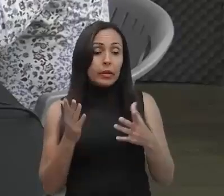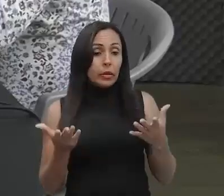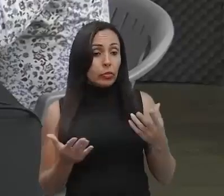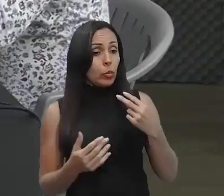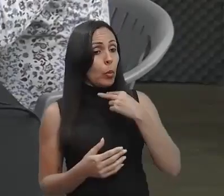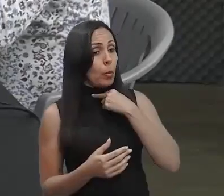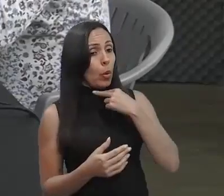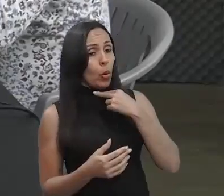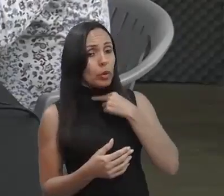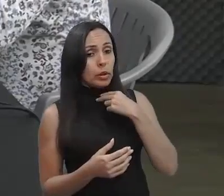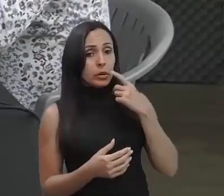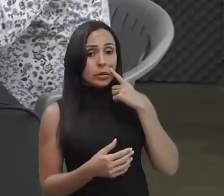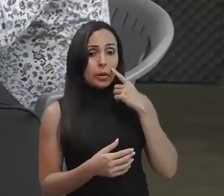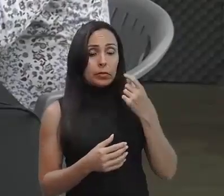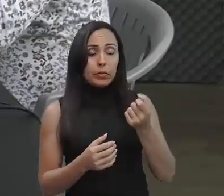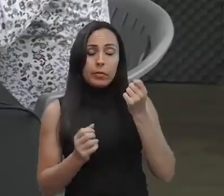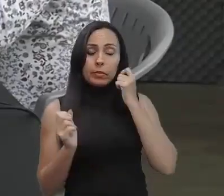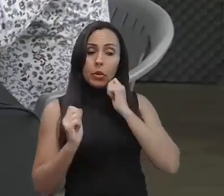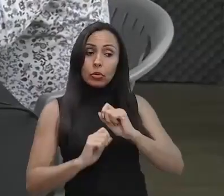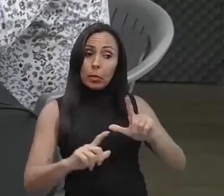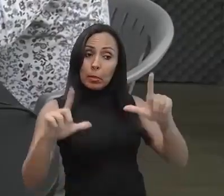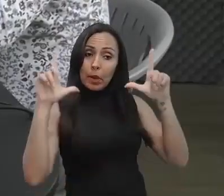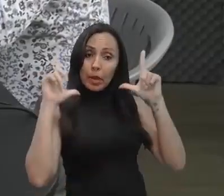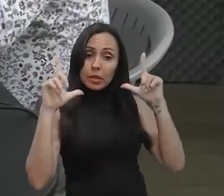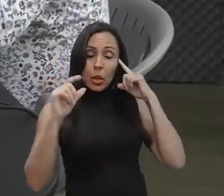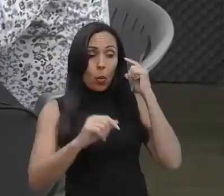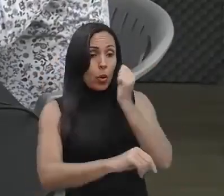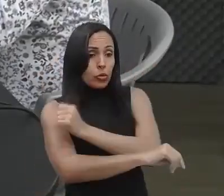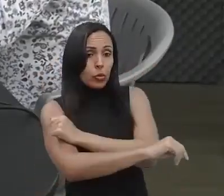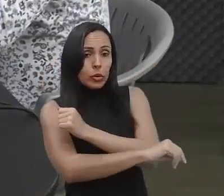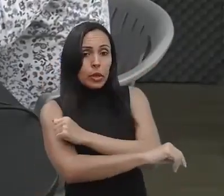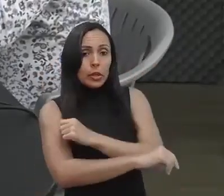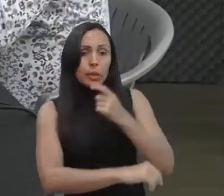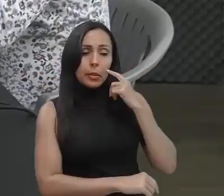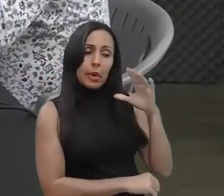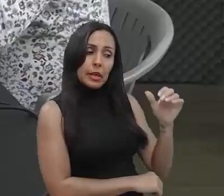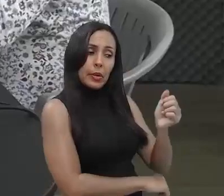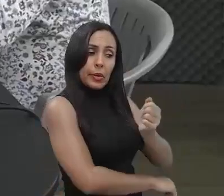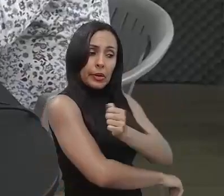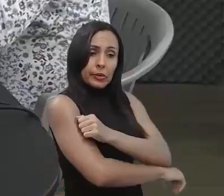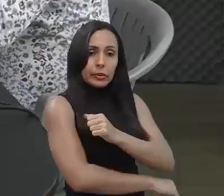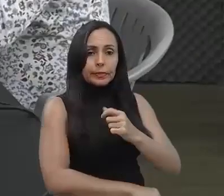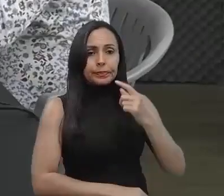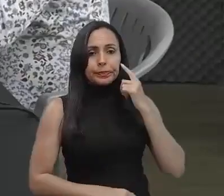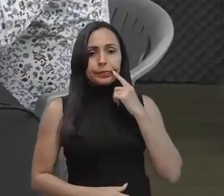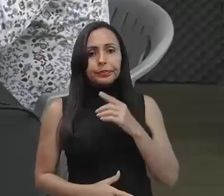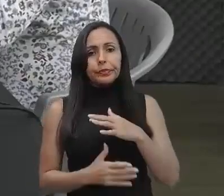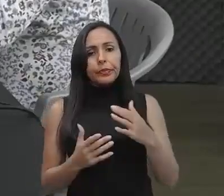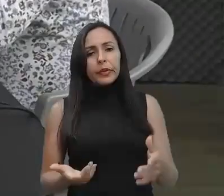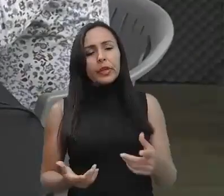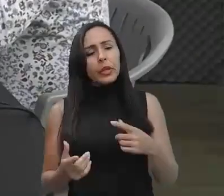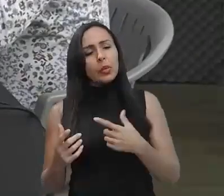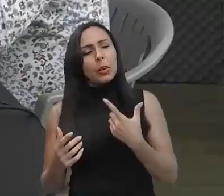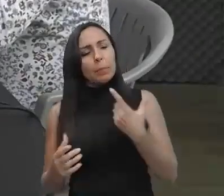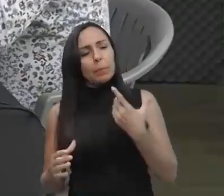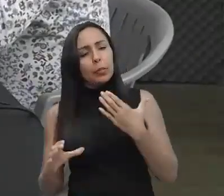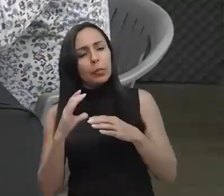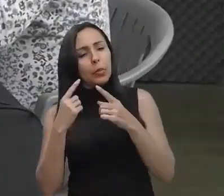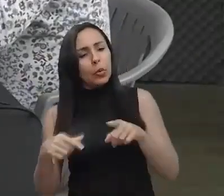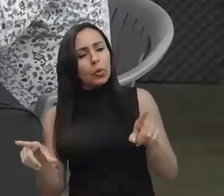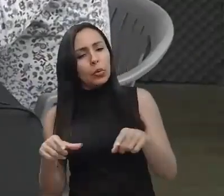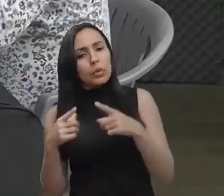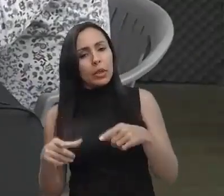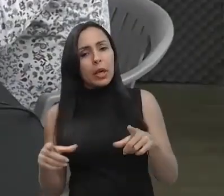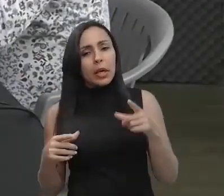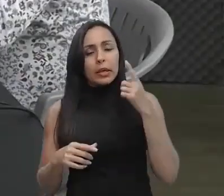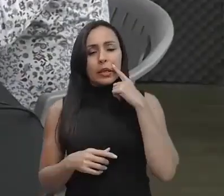um estudante numa situação vexatória então não posso pegar um estudante que tá fazendo uma paródia de uma AM mús que tem palavras inapropriadas